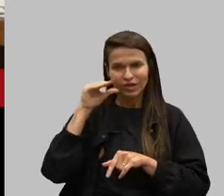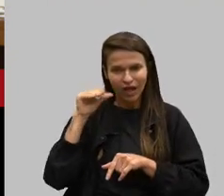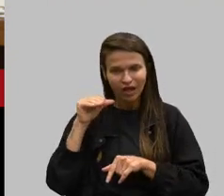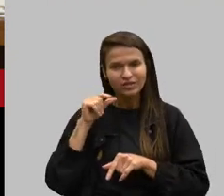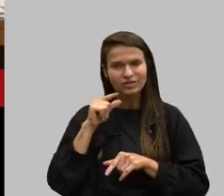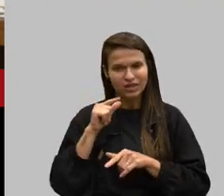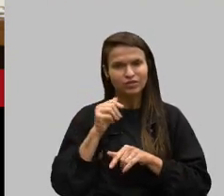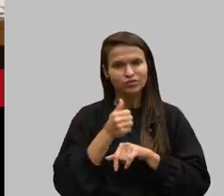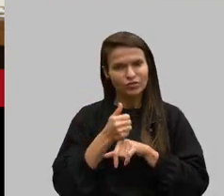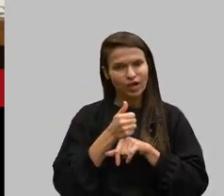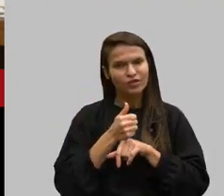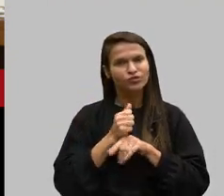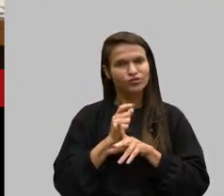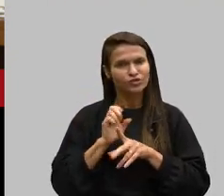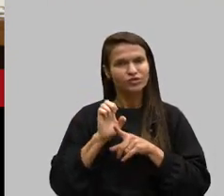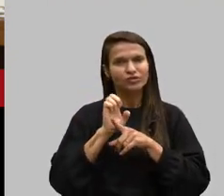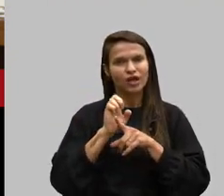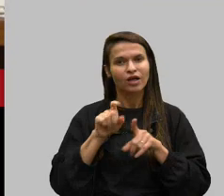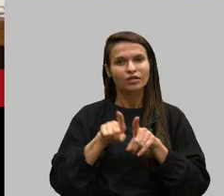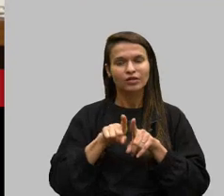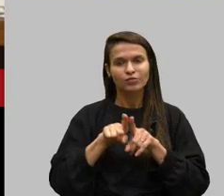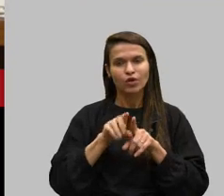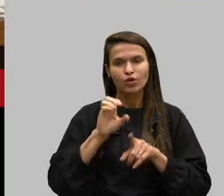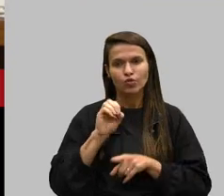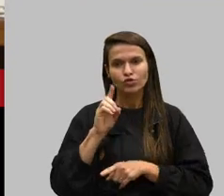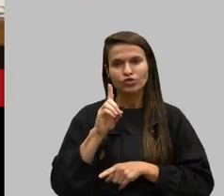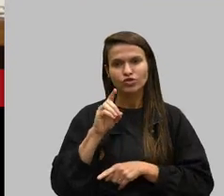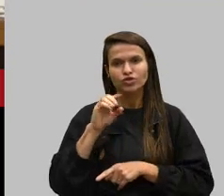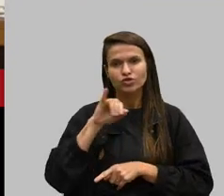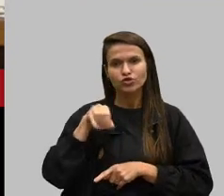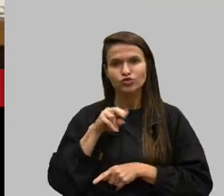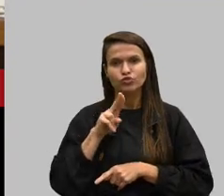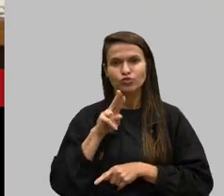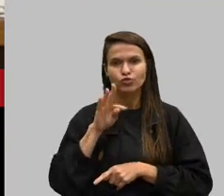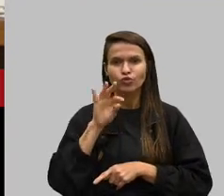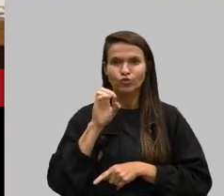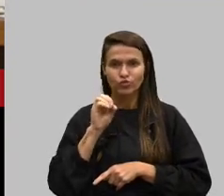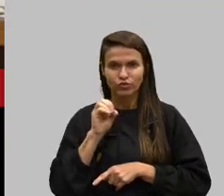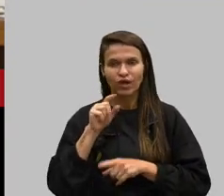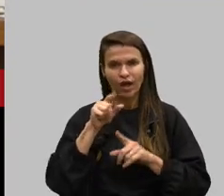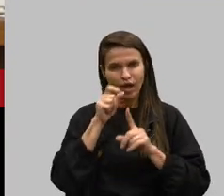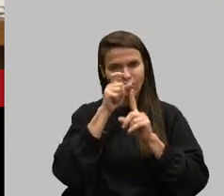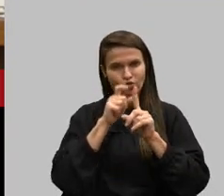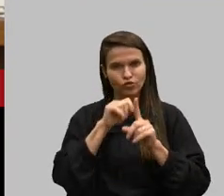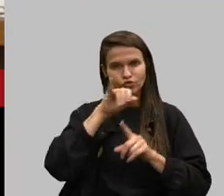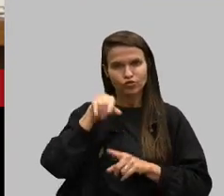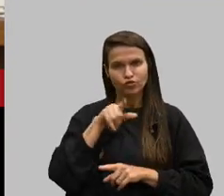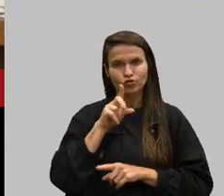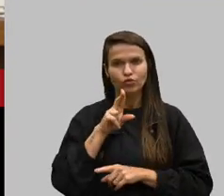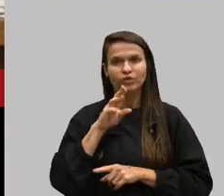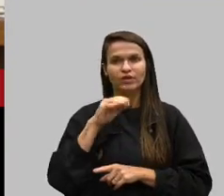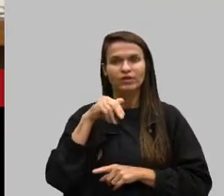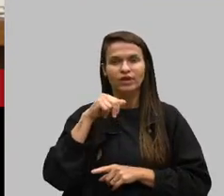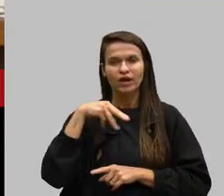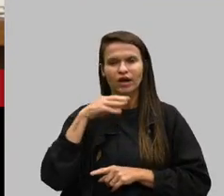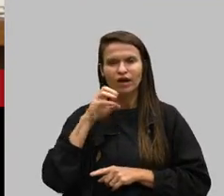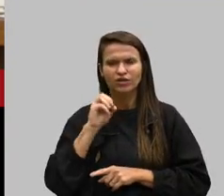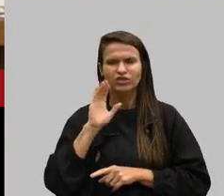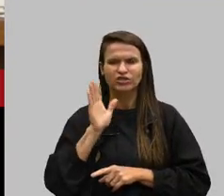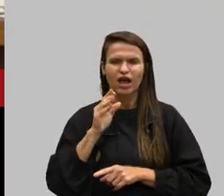carreira do Estado como é o caso do Adjunto né da secretara da casa civil que aqui está que é o Juliano que tá no estado tem uns